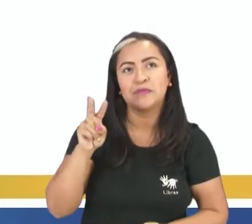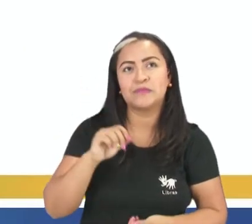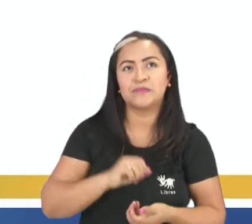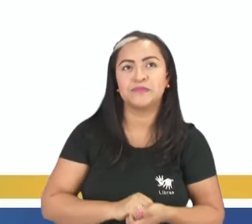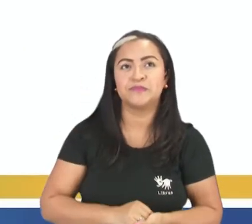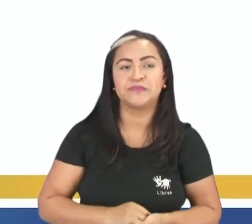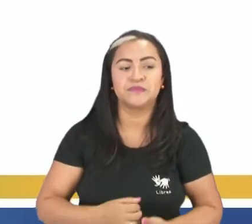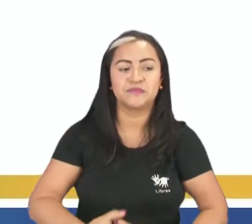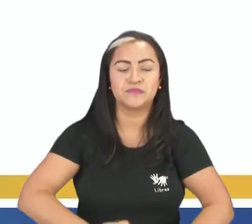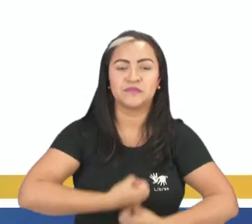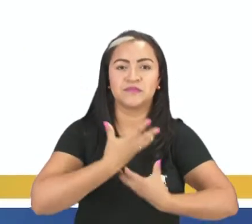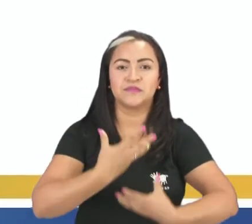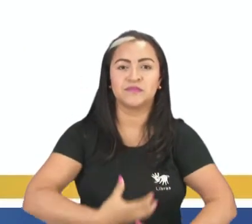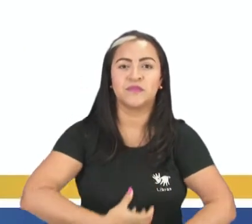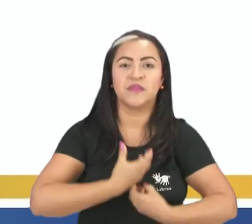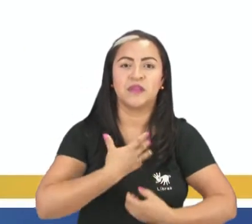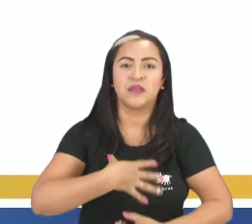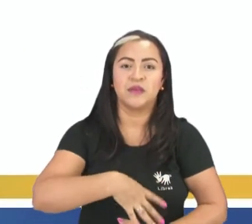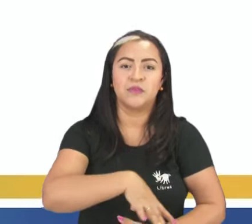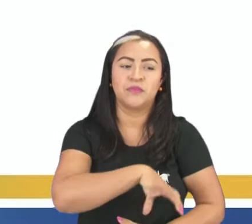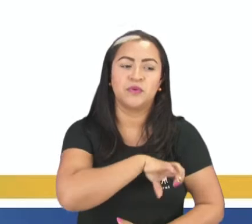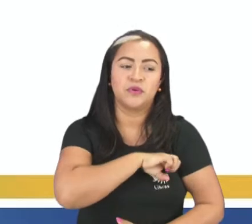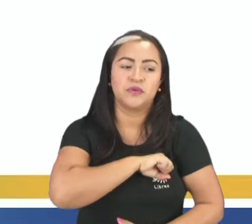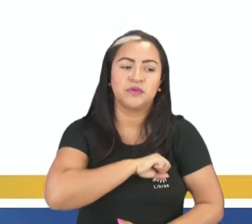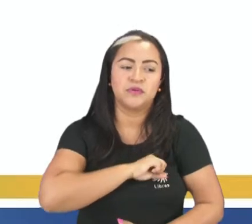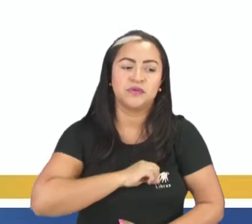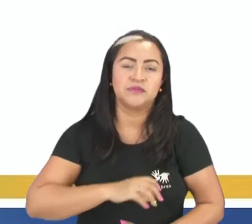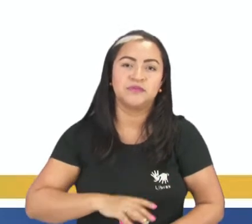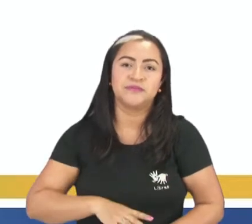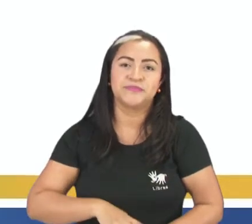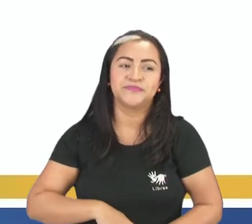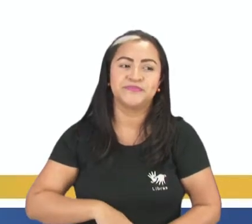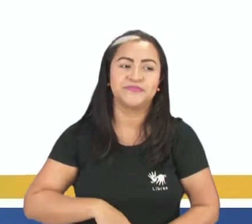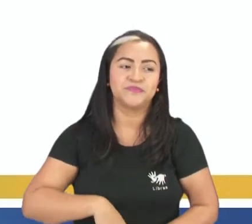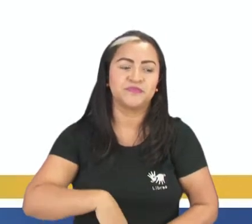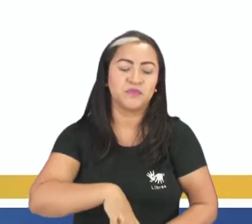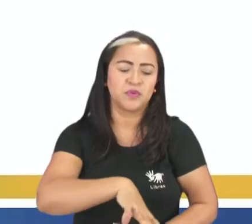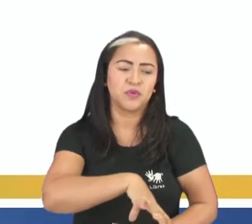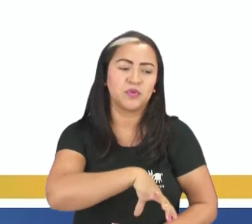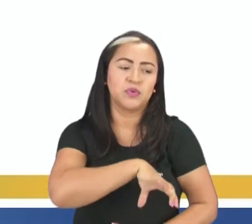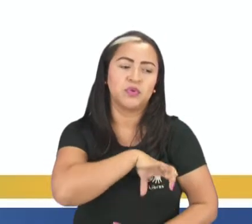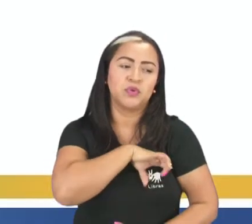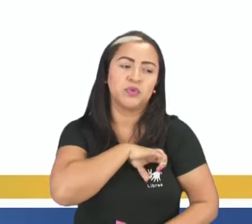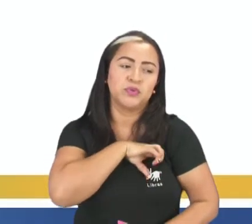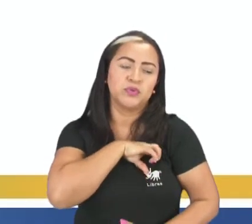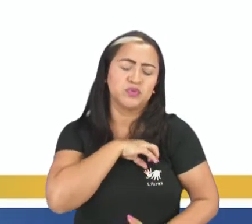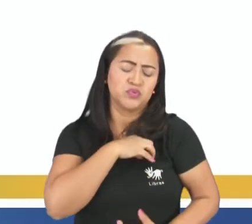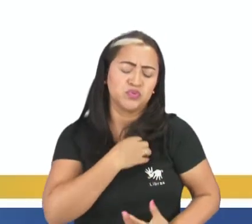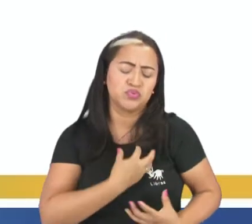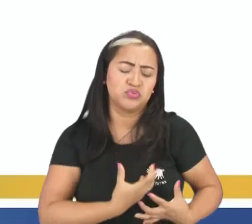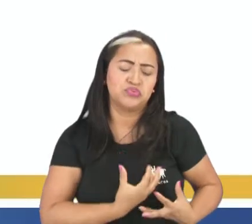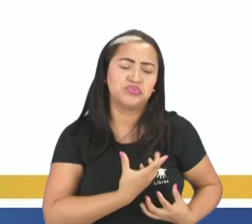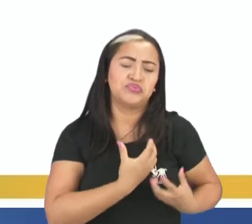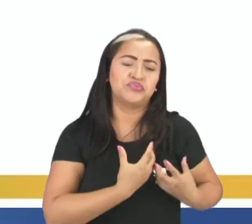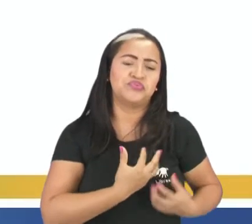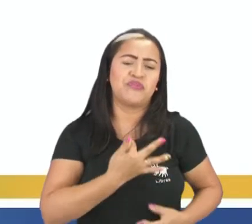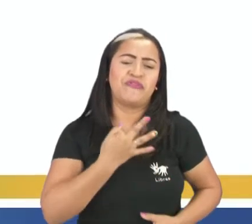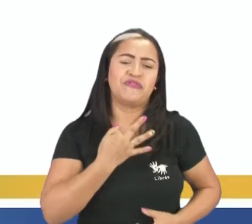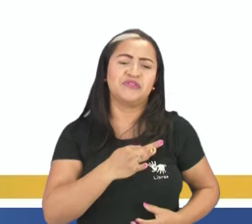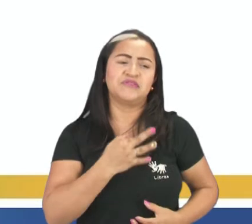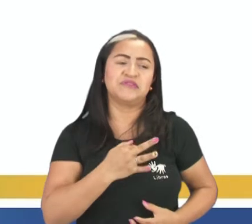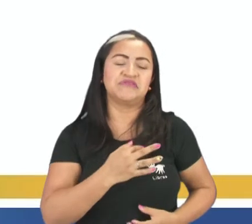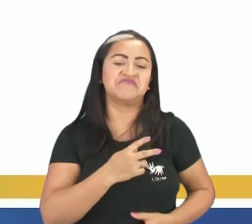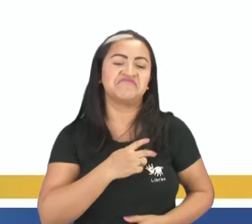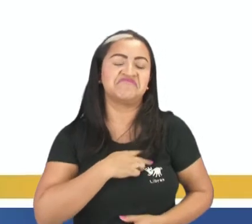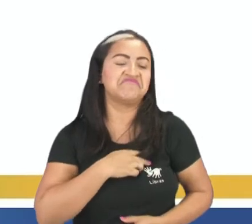esse poema. Amor é fogo que arde sem se ver, de Luís de Camões. Amor é fogo que arde sem se ver, é ferida que dói e não